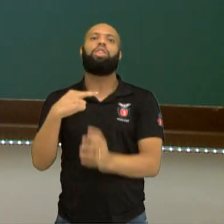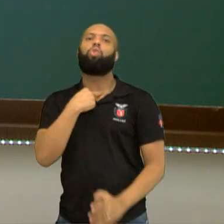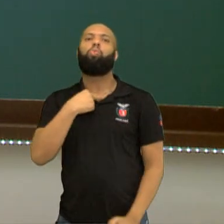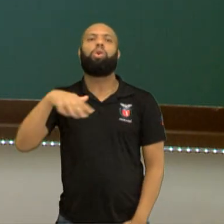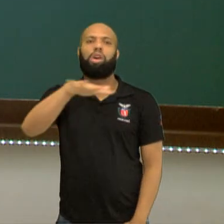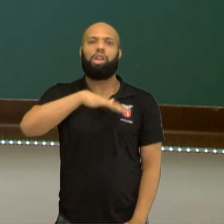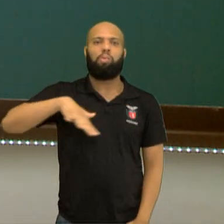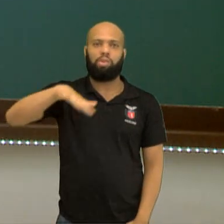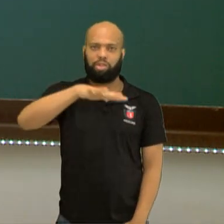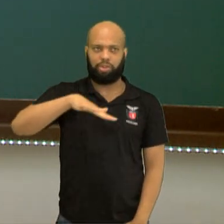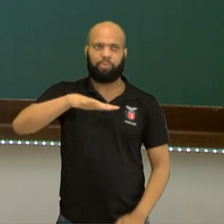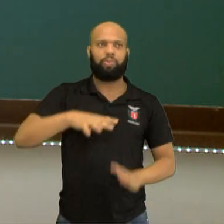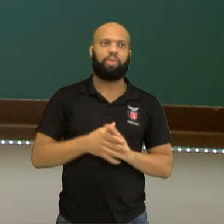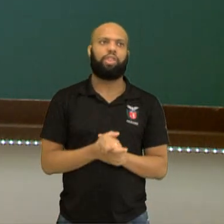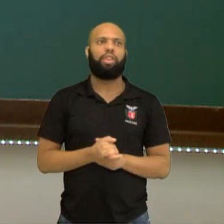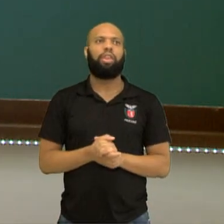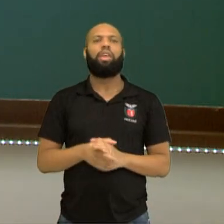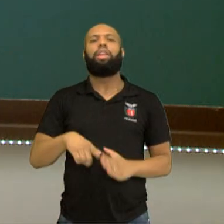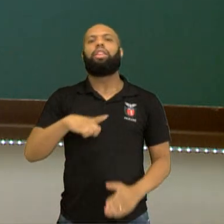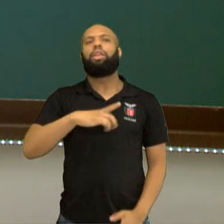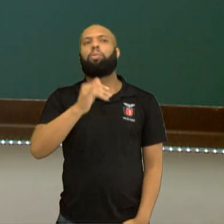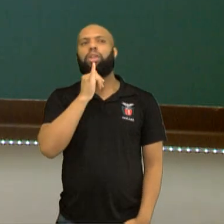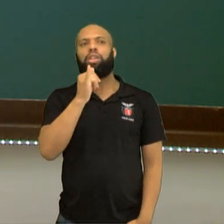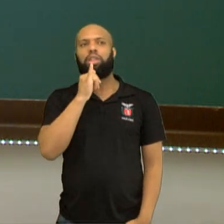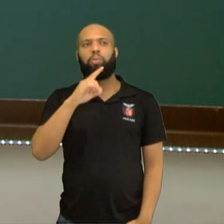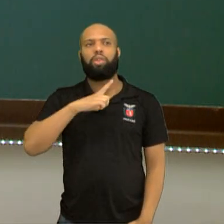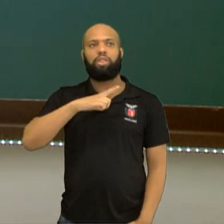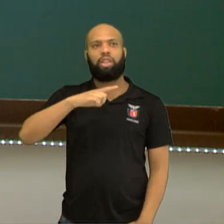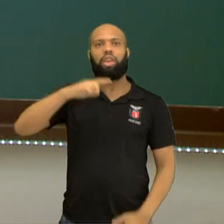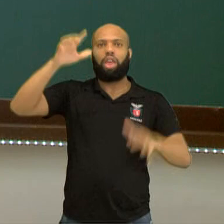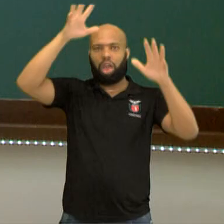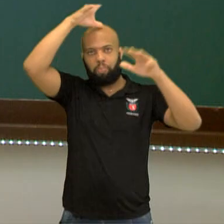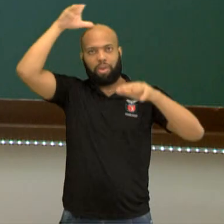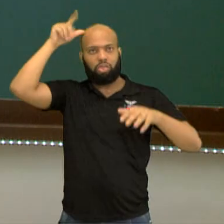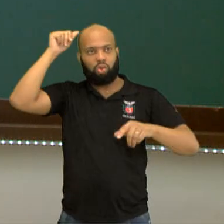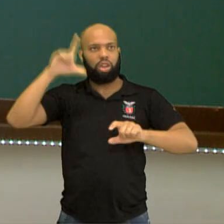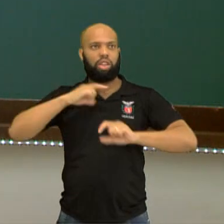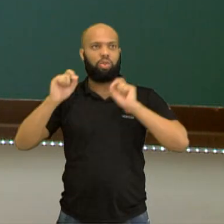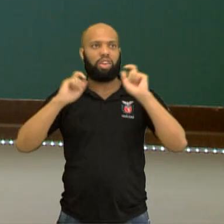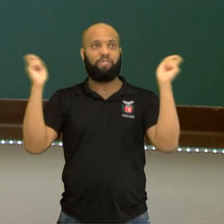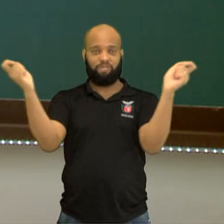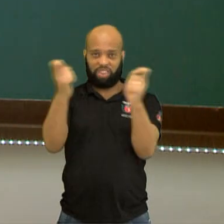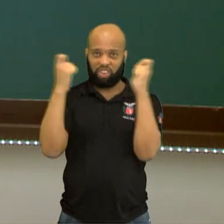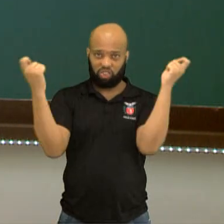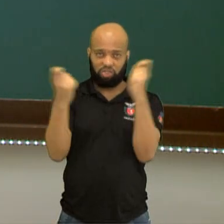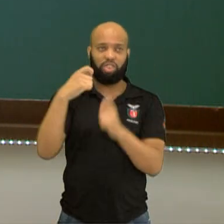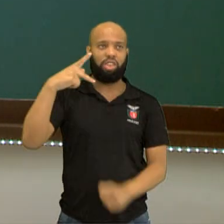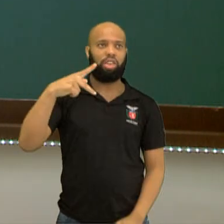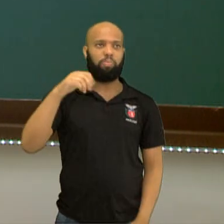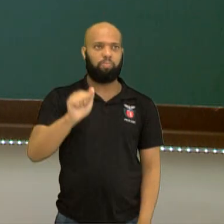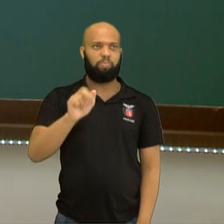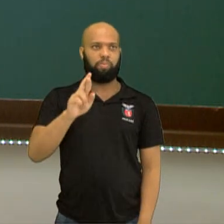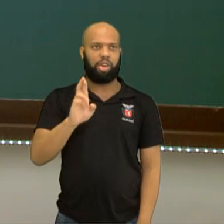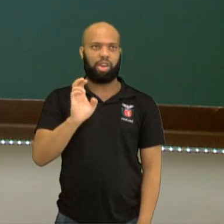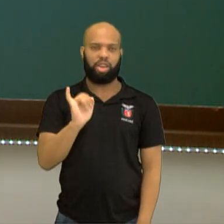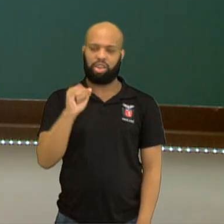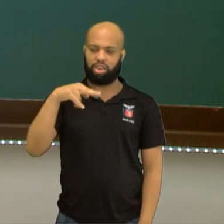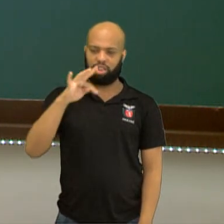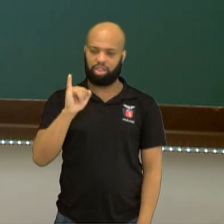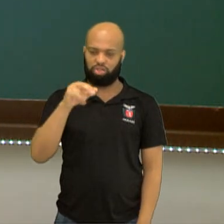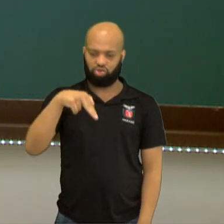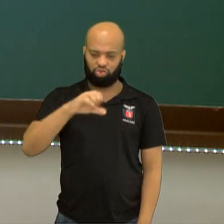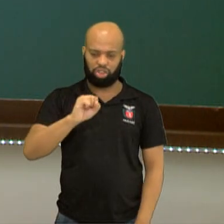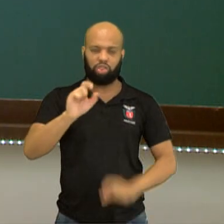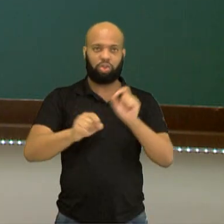porção do território. Então nós temos aqui, por exemplo, no Amazonas, o Festival do Parintins, essa relação ali com a cultura indígena